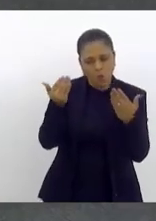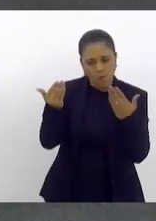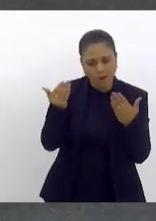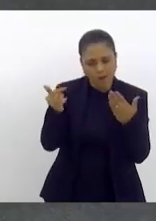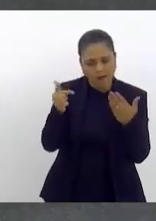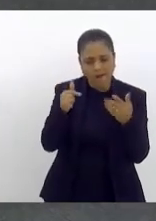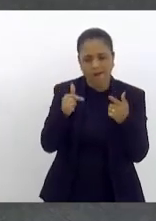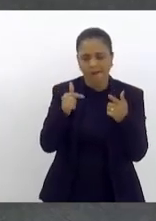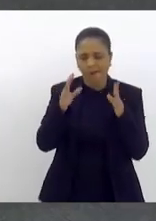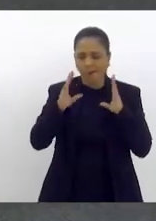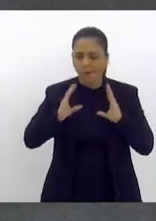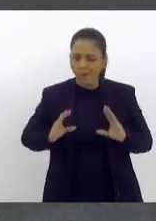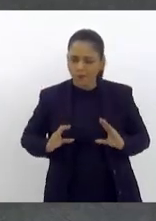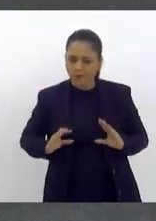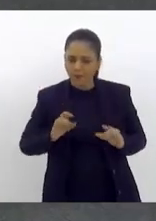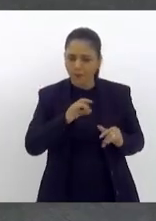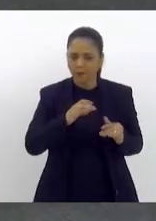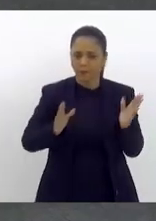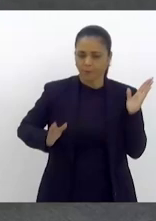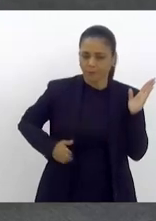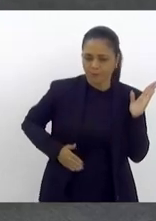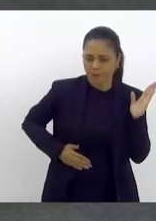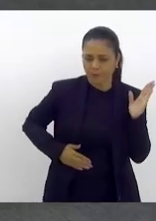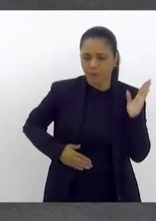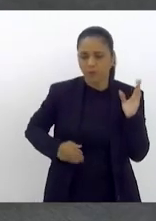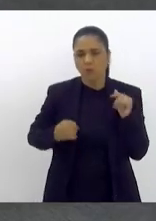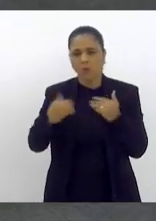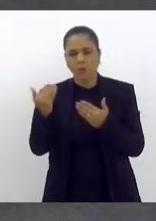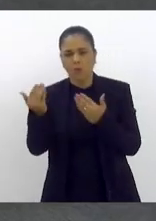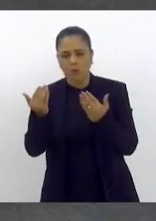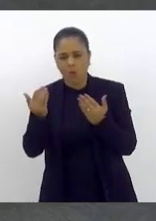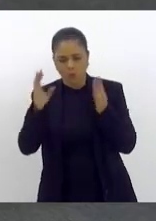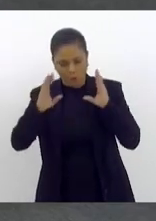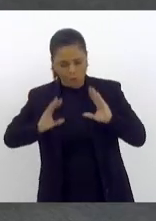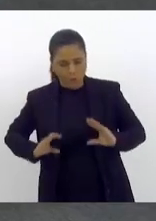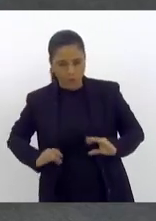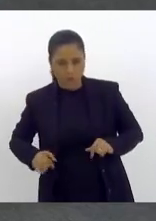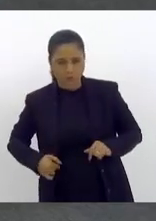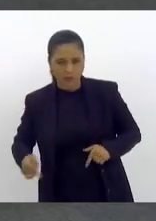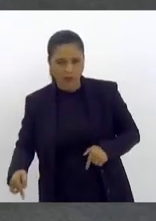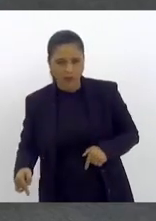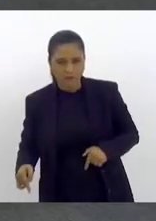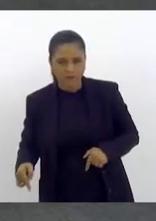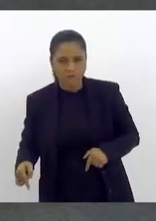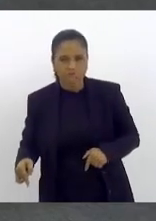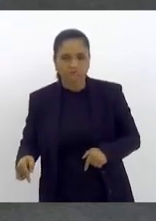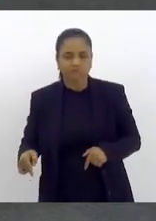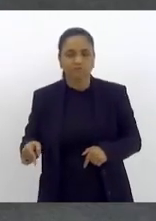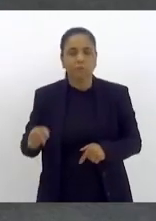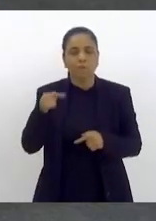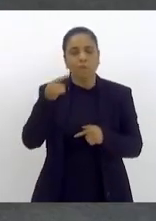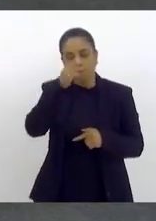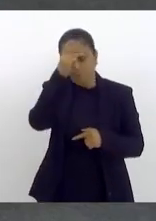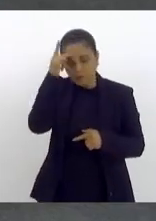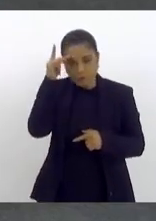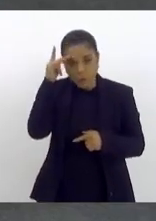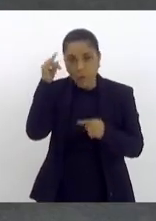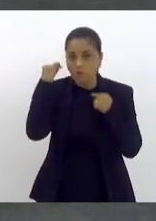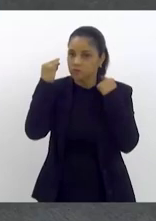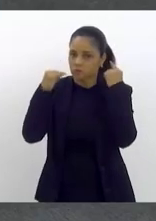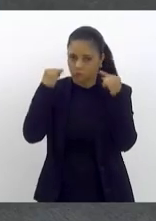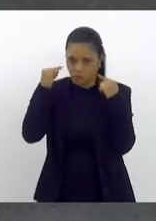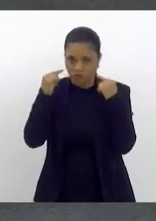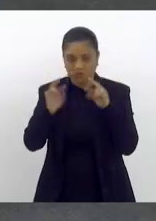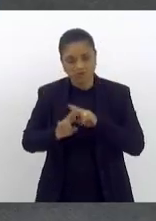comportamentos criminosos a comportamento com pessoas loucas. Quem pratica crime, pratica crime. Quem é louco, são